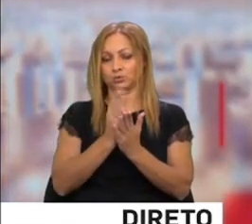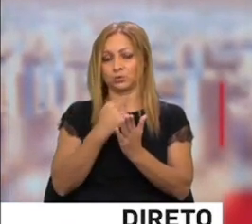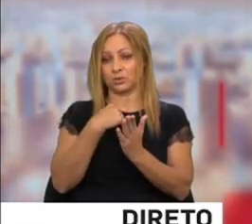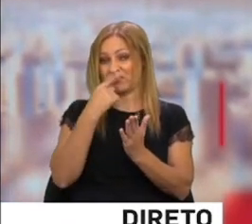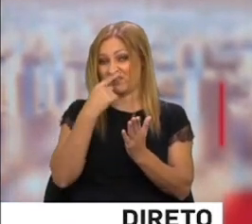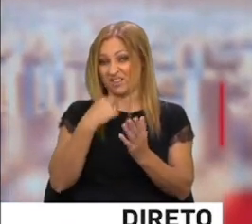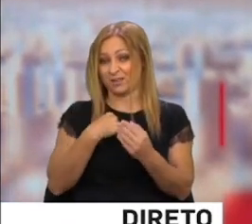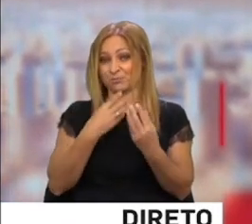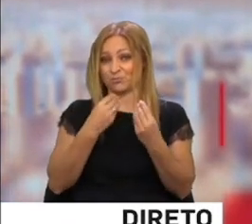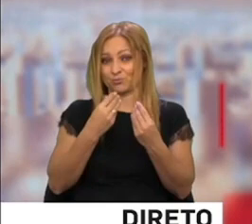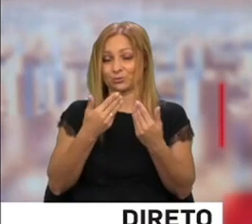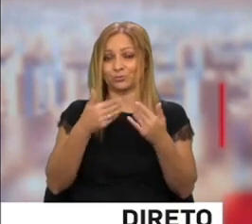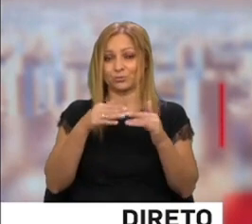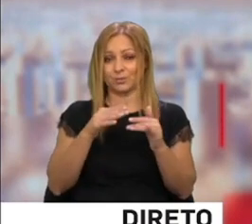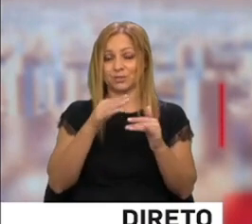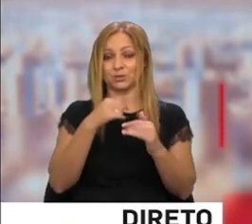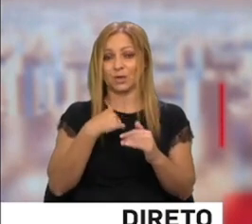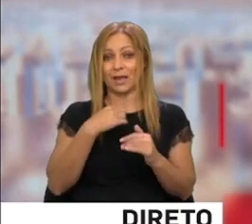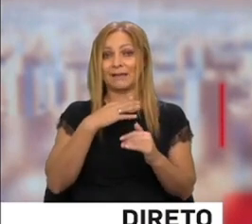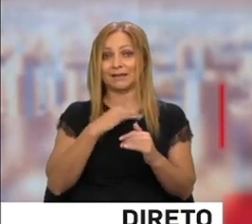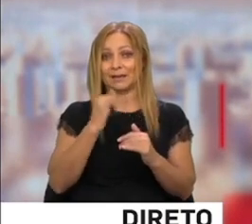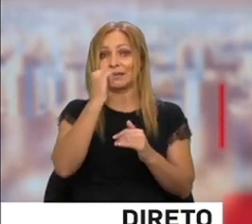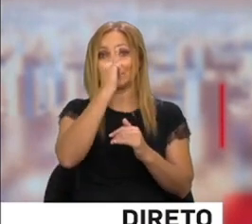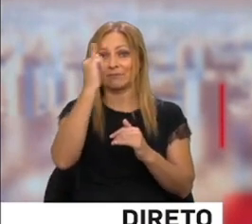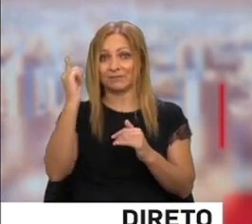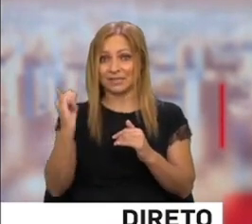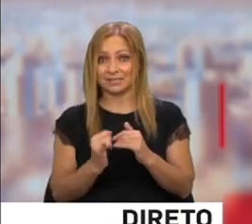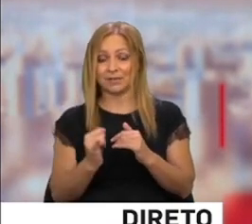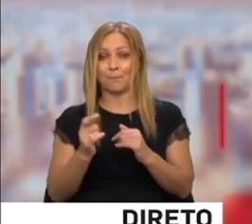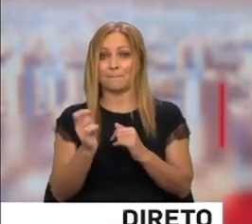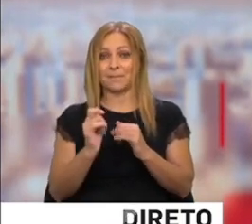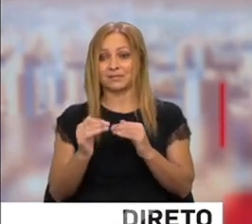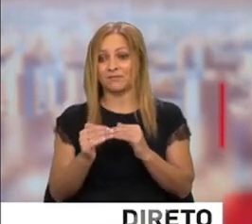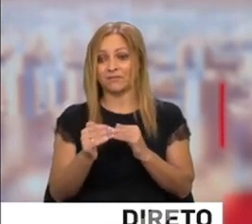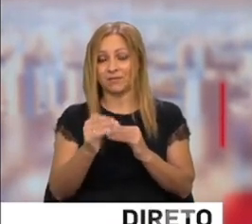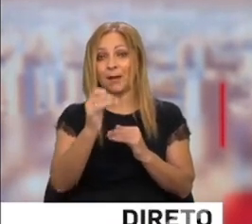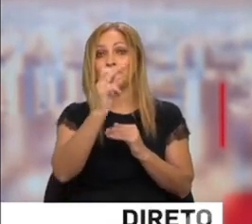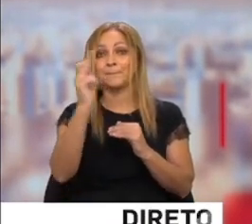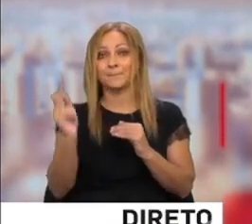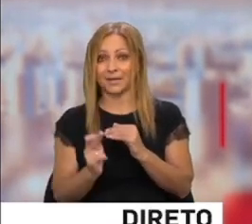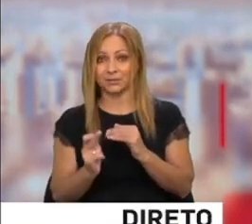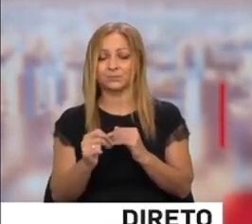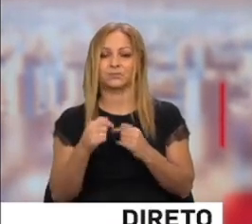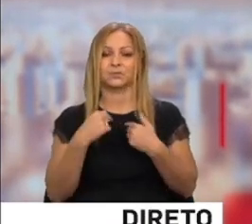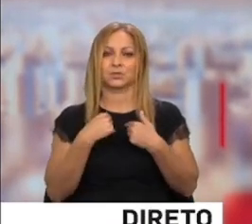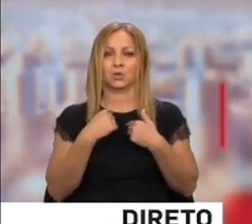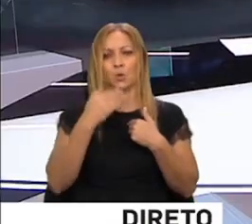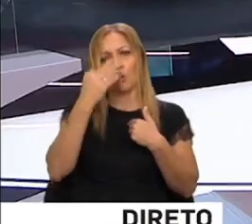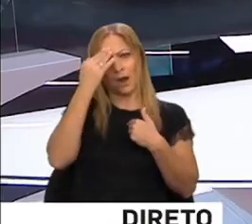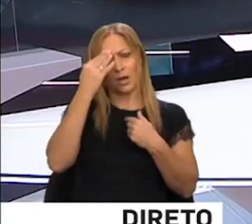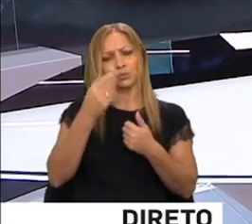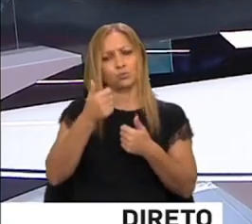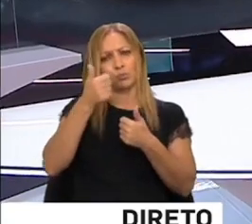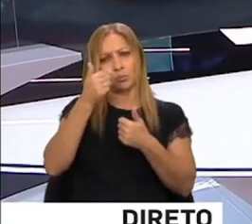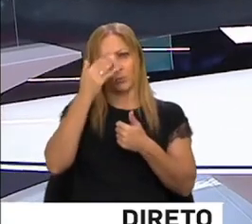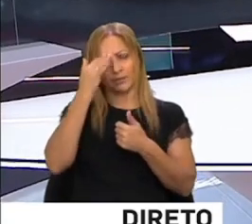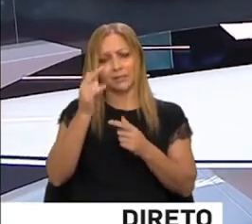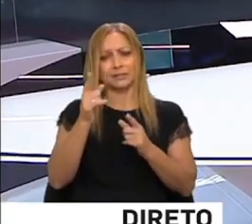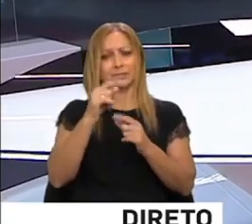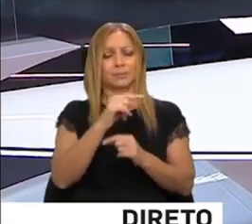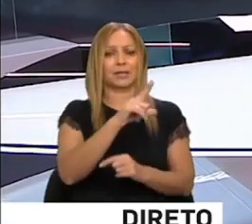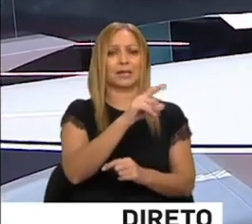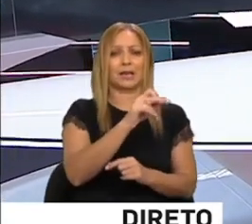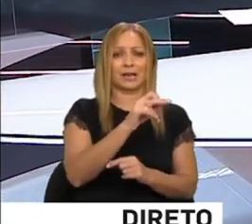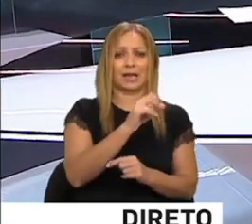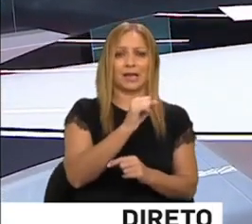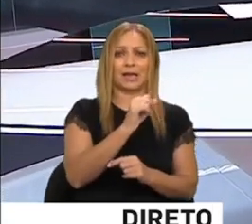ah é que de facto que a inflação baixo de forma acentuada nos próximos meses o facto eu eu por acaso achei uma boa ideia inclusive que largar no seu